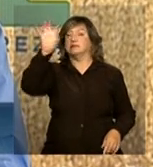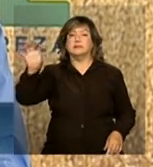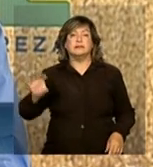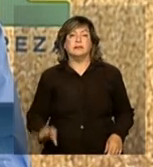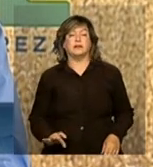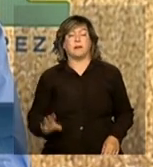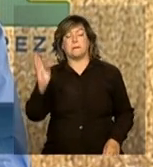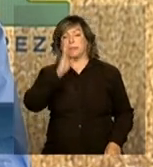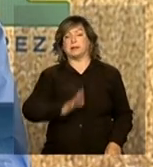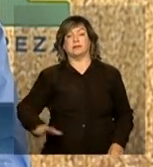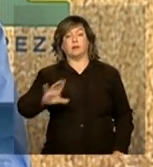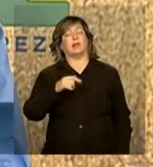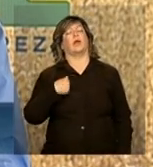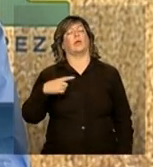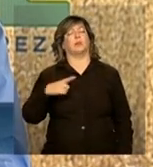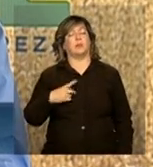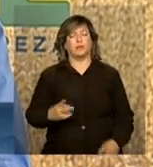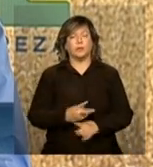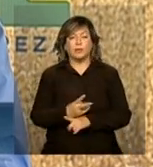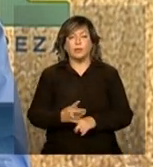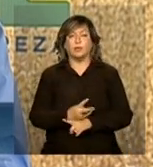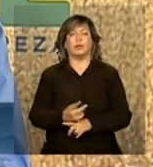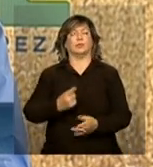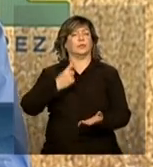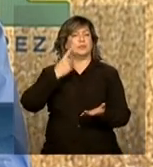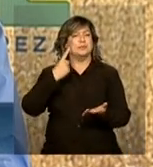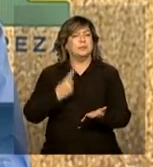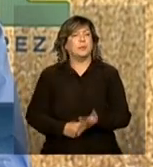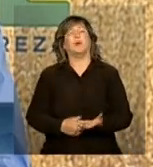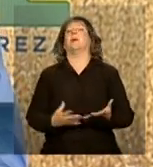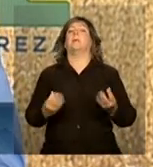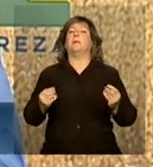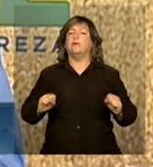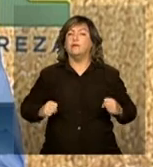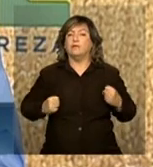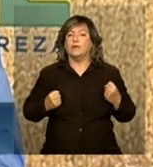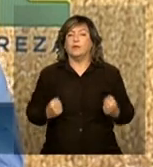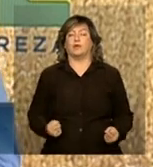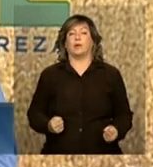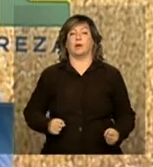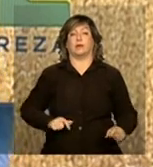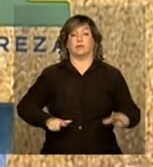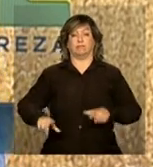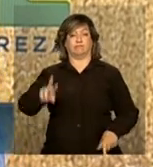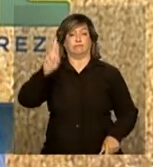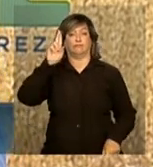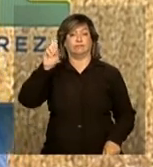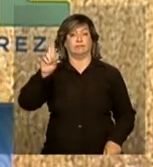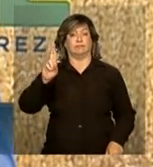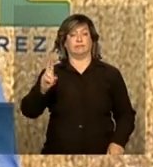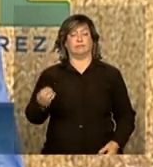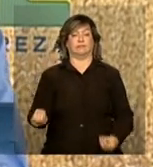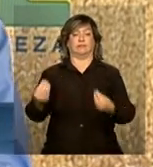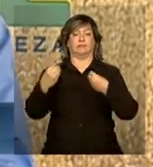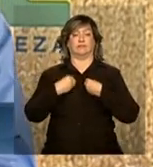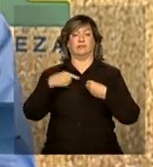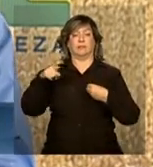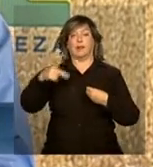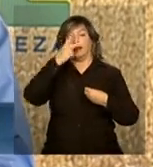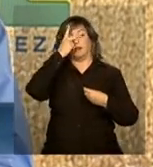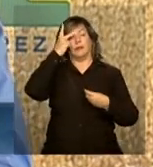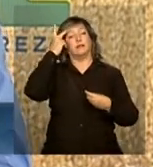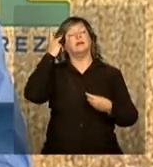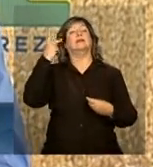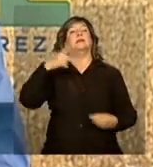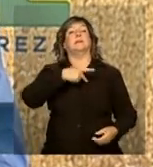pelo país, tenho procurado cumprir com muita dedicação a missão que me foi dada pela presidente Dilma, que